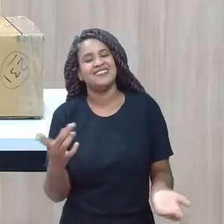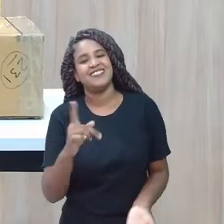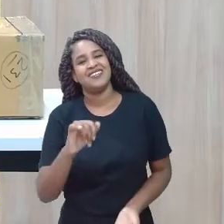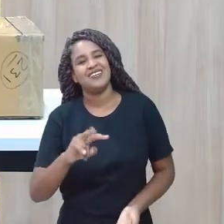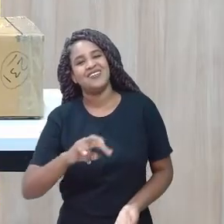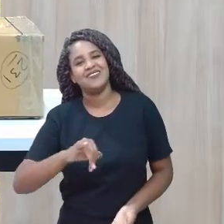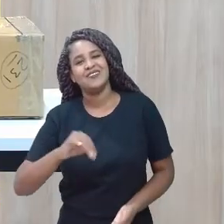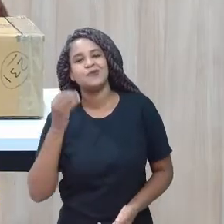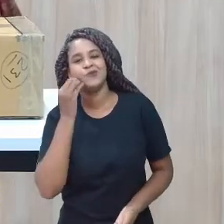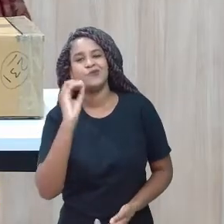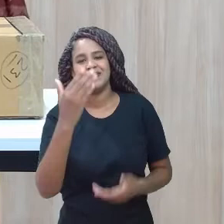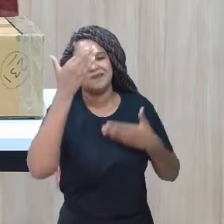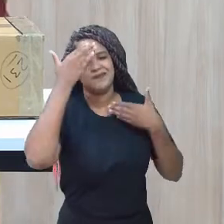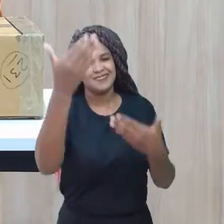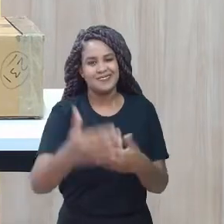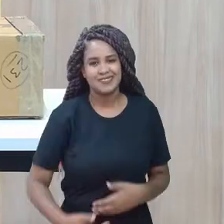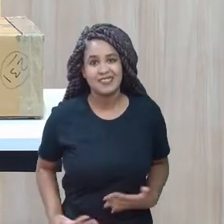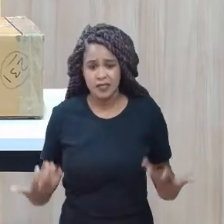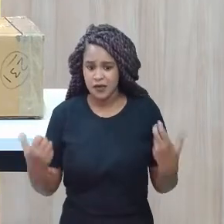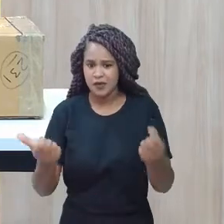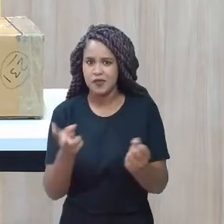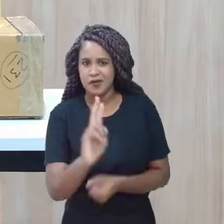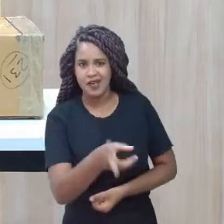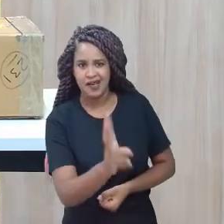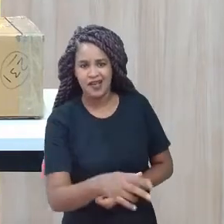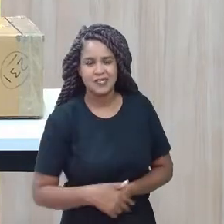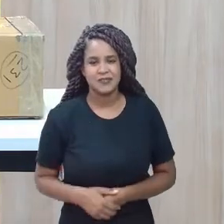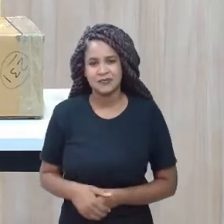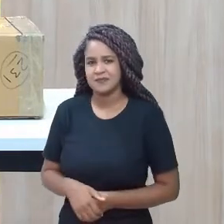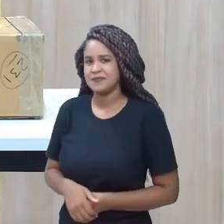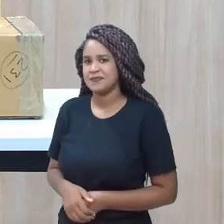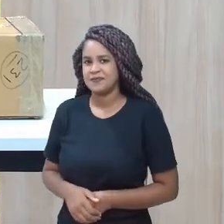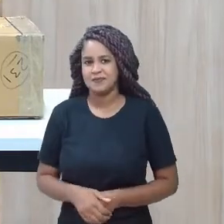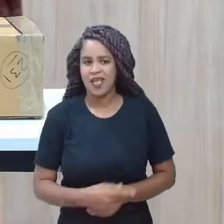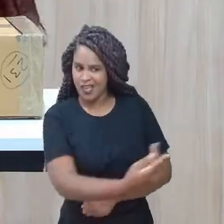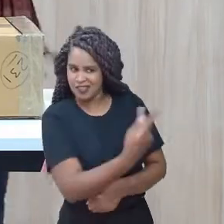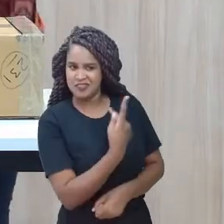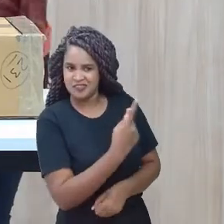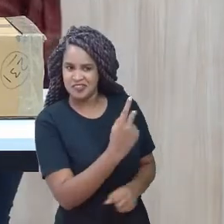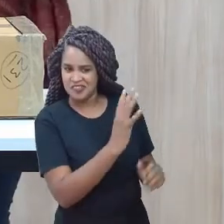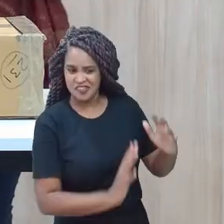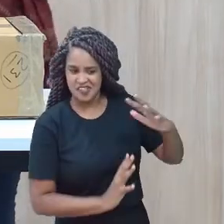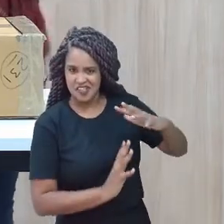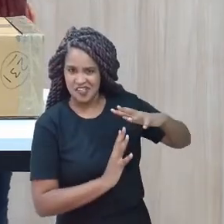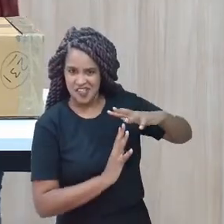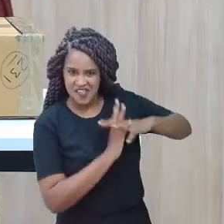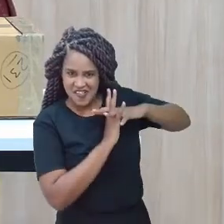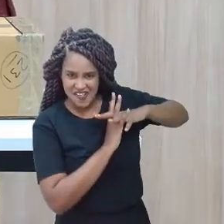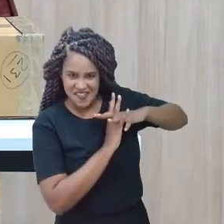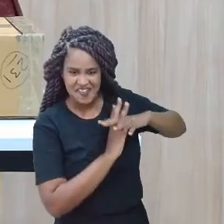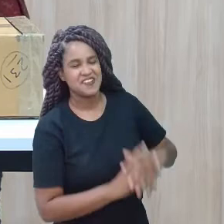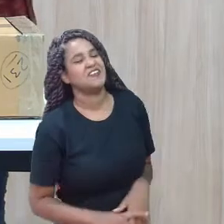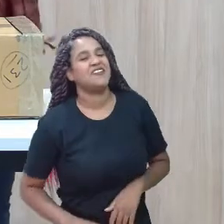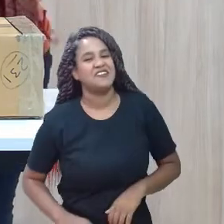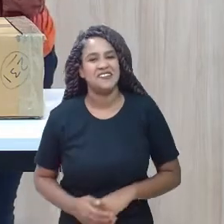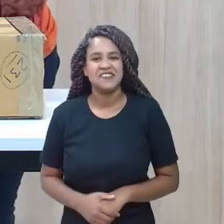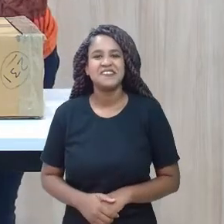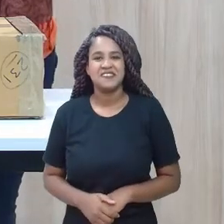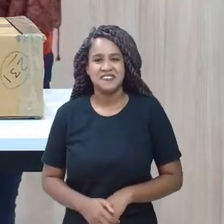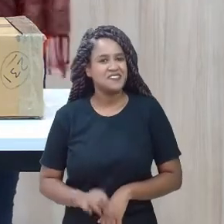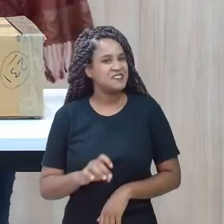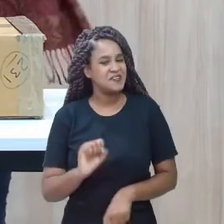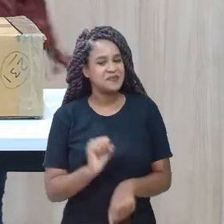beijo, obrigada. Vamos embora que essa dupla aqui é dupla de sucesso, meu filho. Só